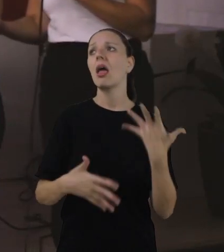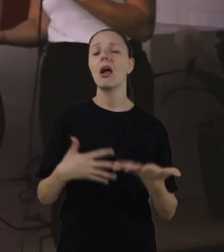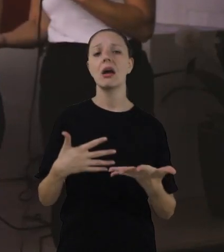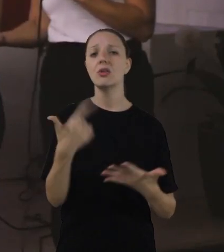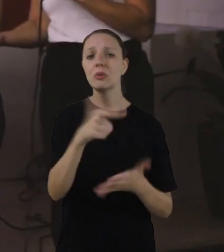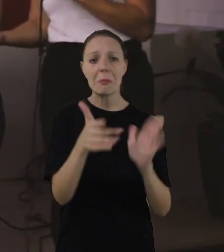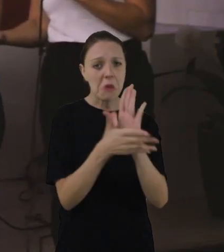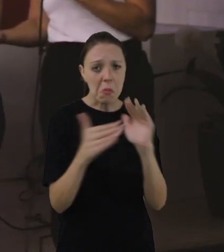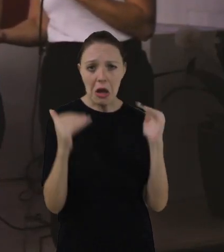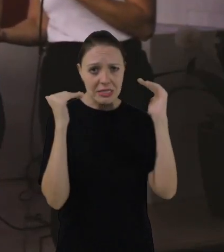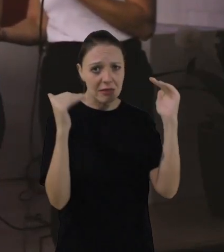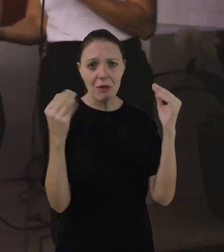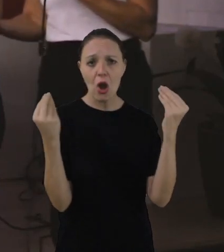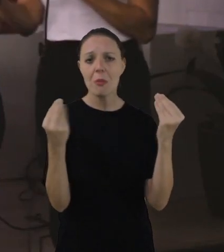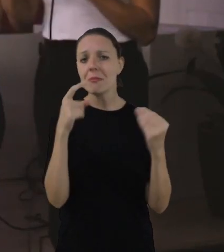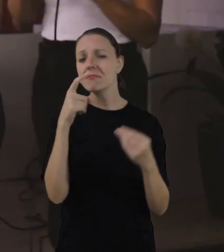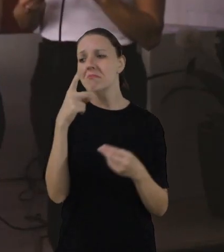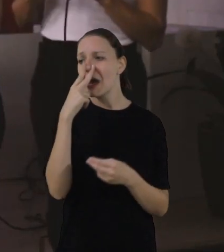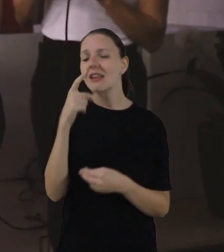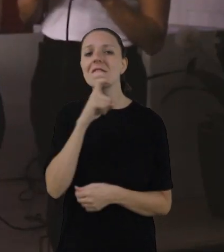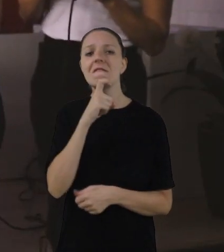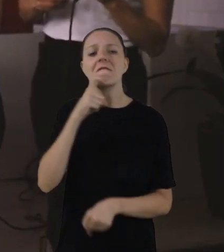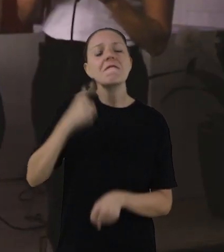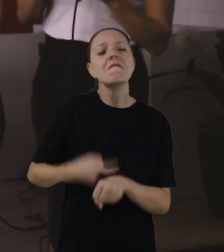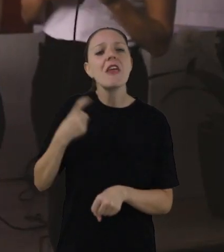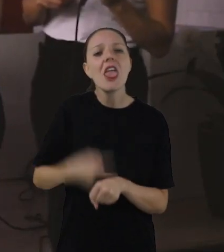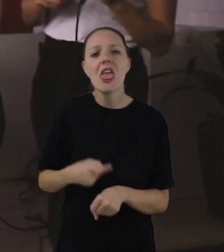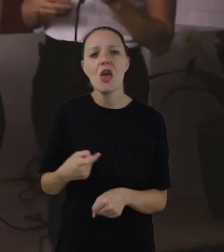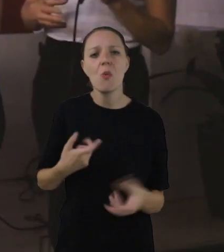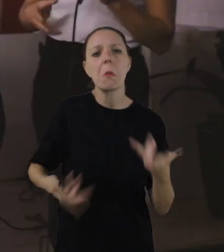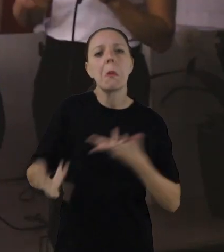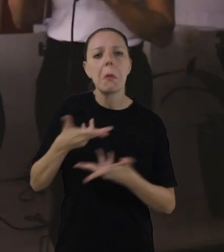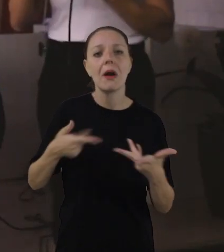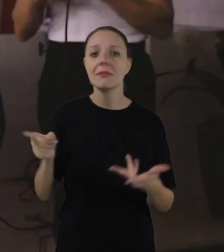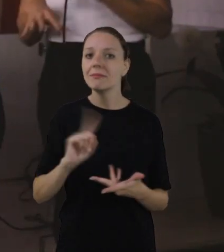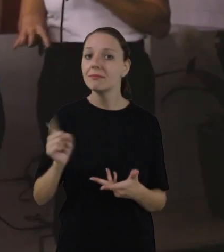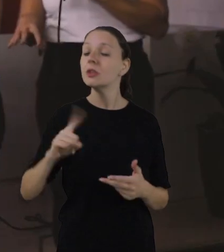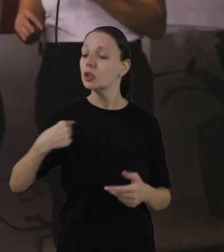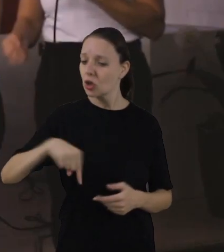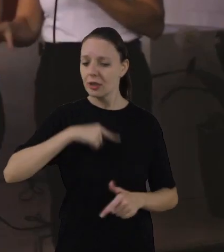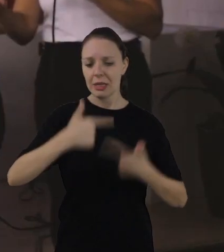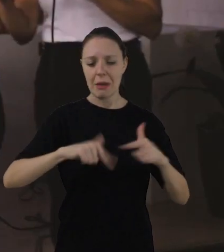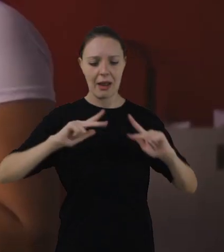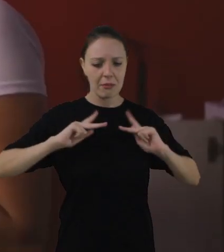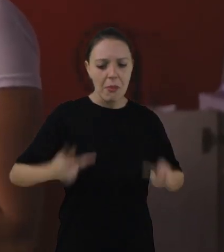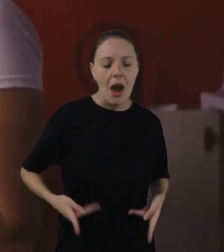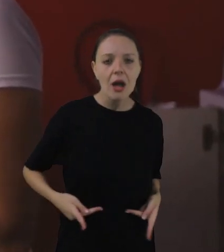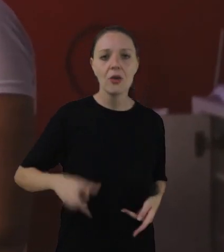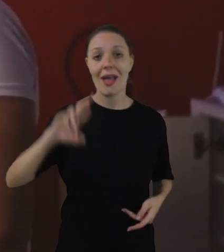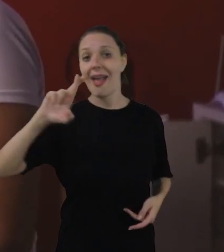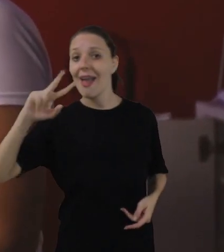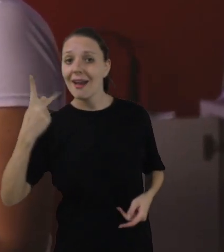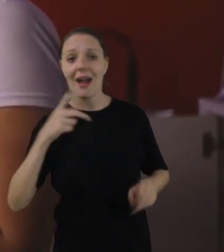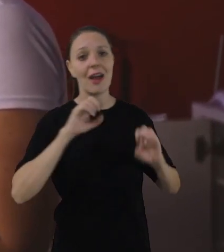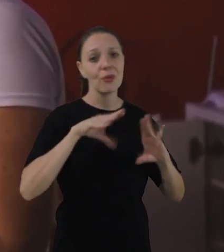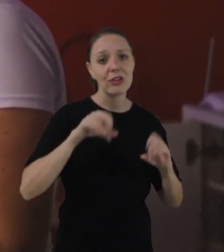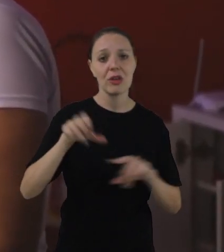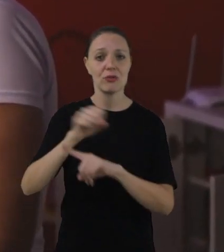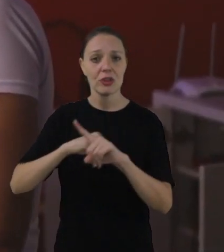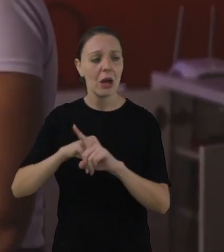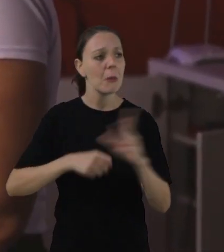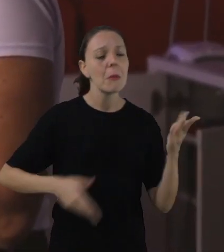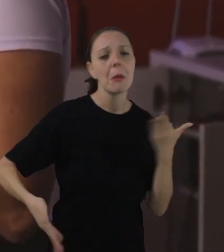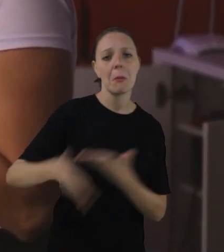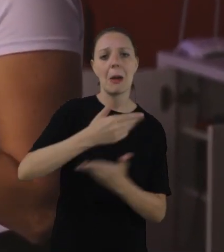sentido, fica frio. E quando a gente trabalha com ser humano, tanto na área de RH, na área social, na área educacional,